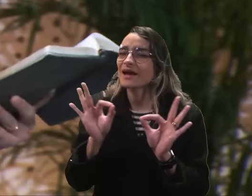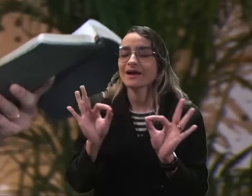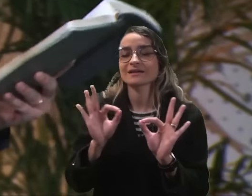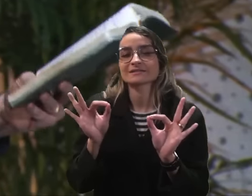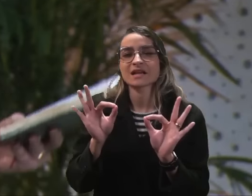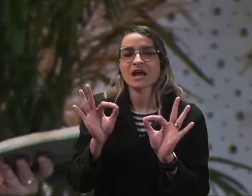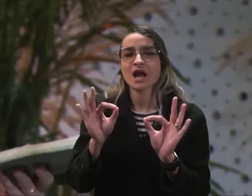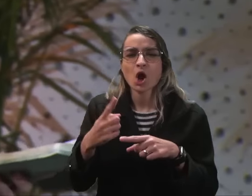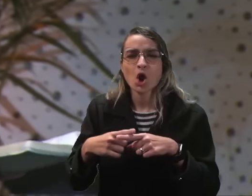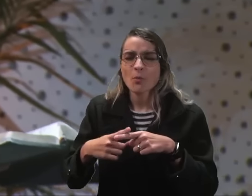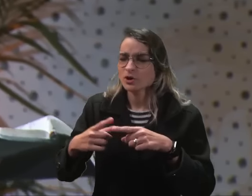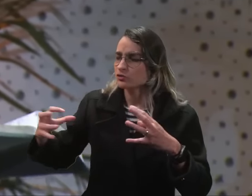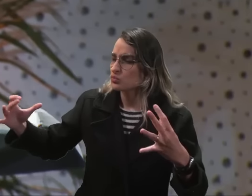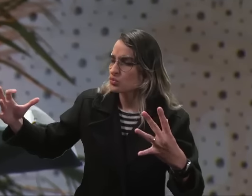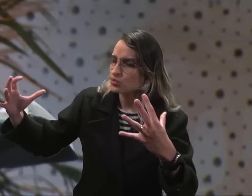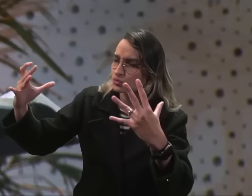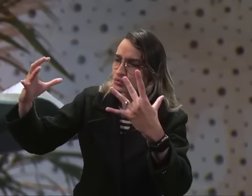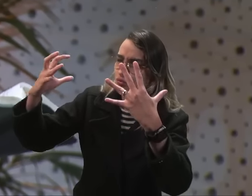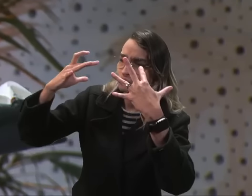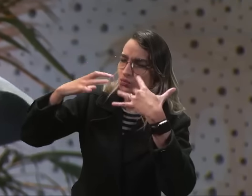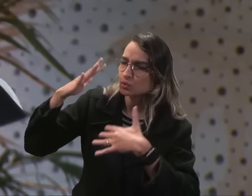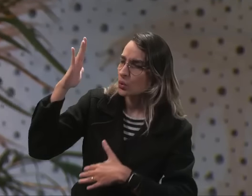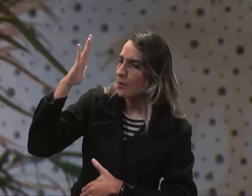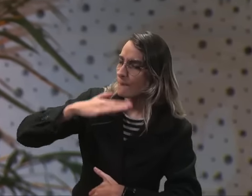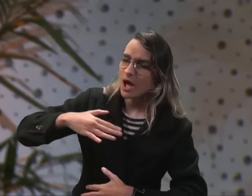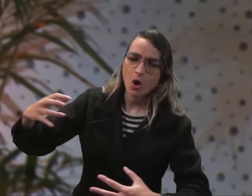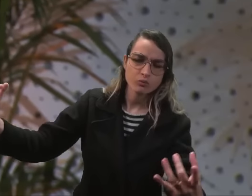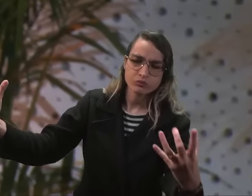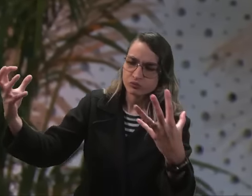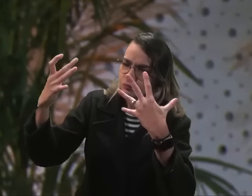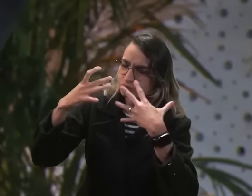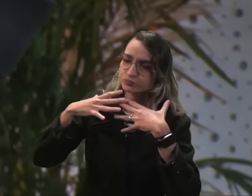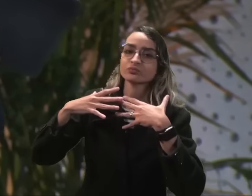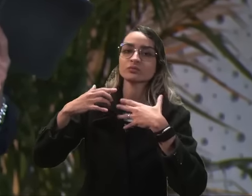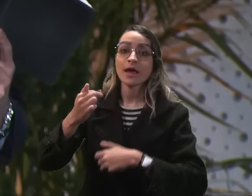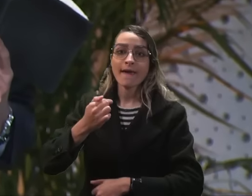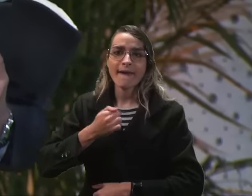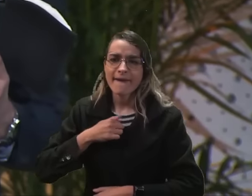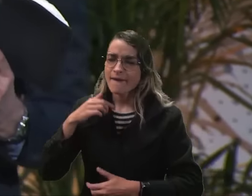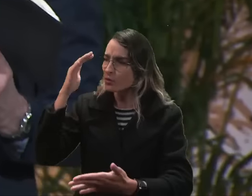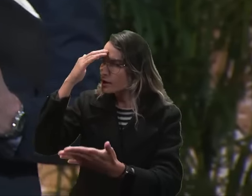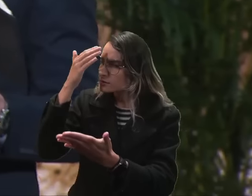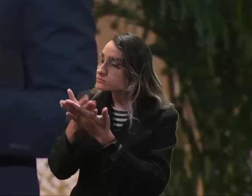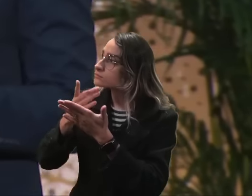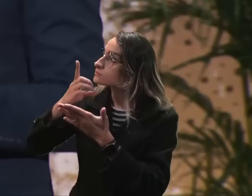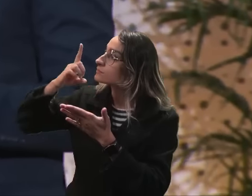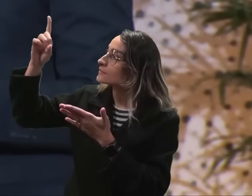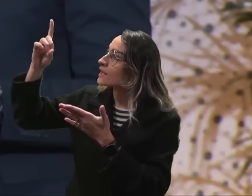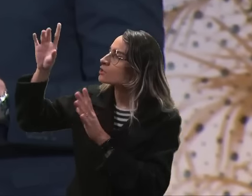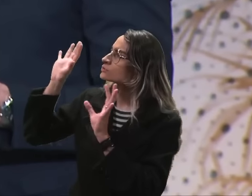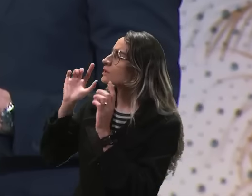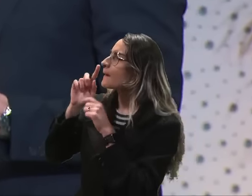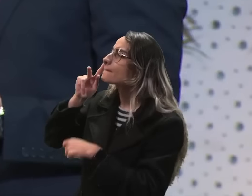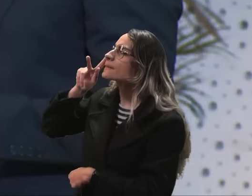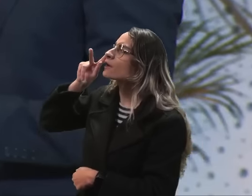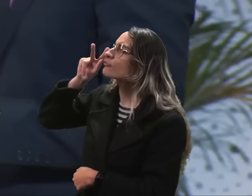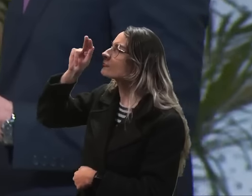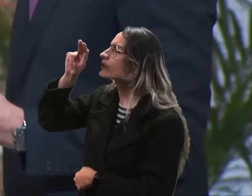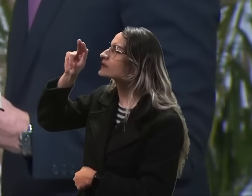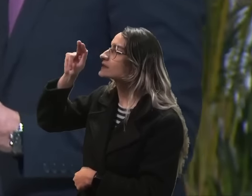que virão não importa você não tem e não terá porque temer do terror noturno da peste da